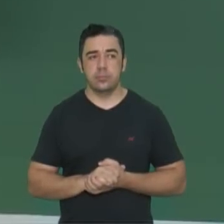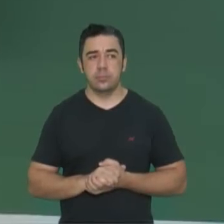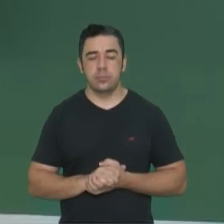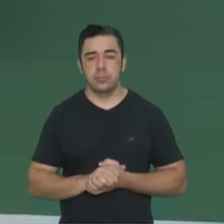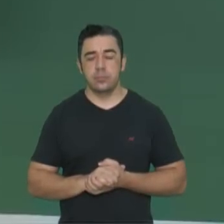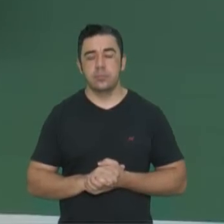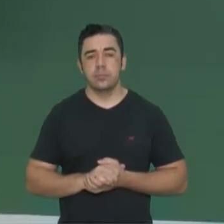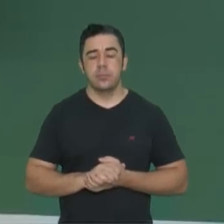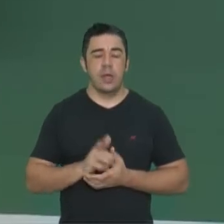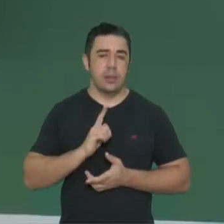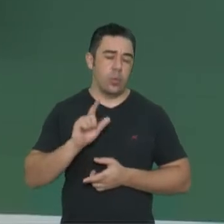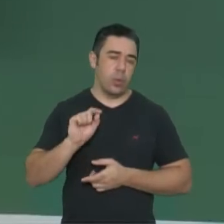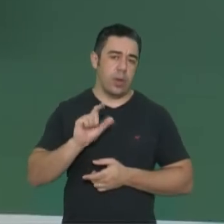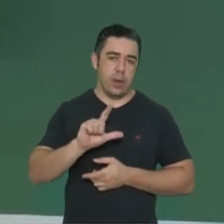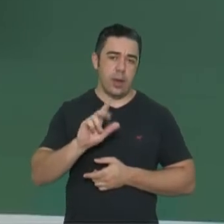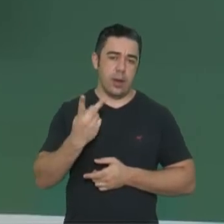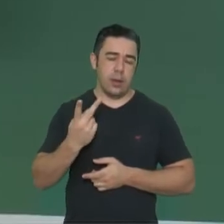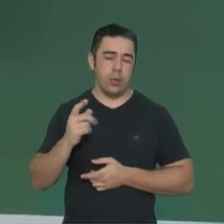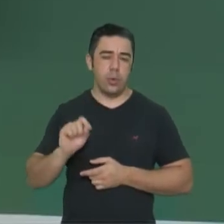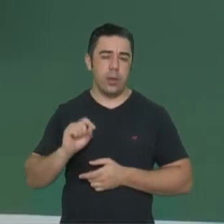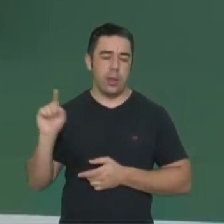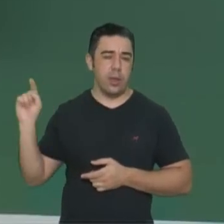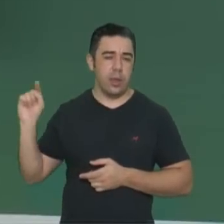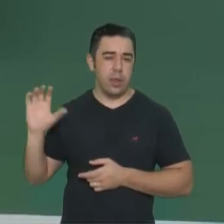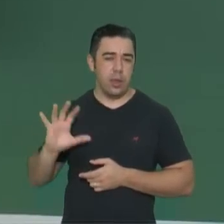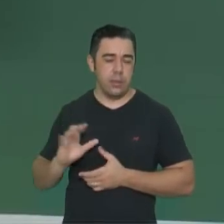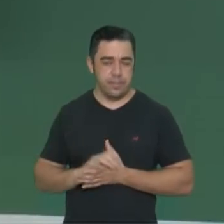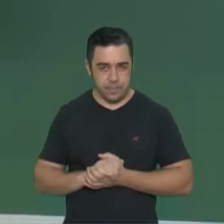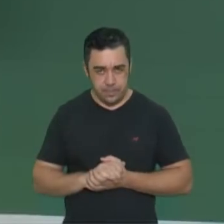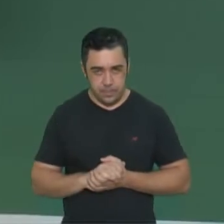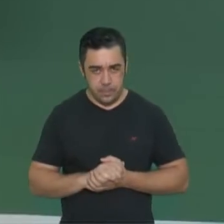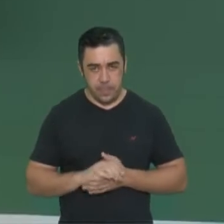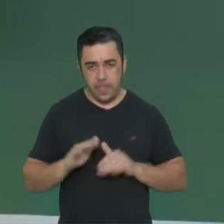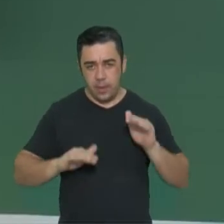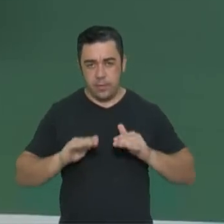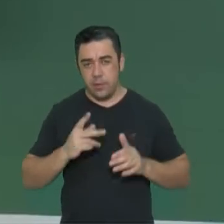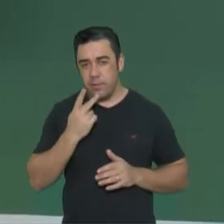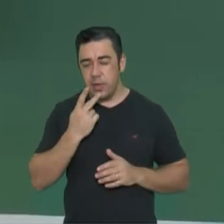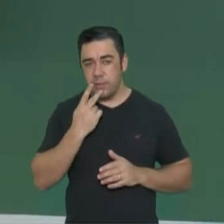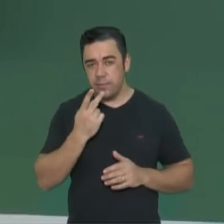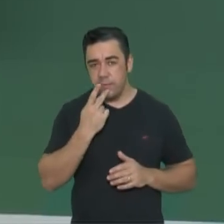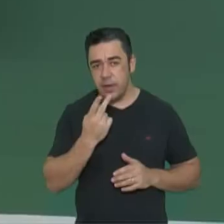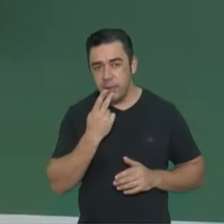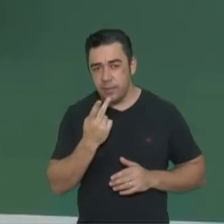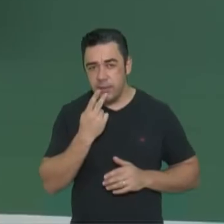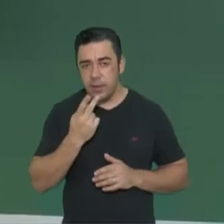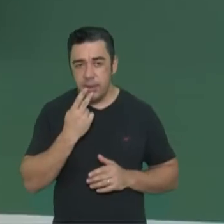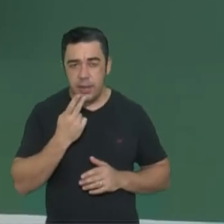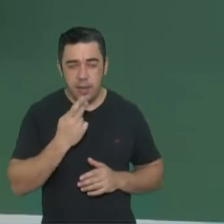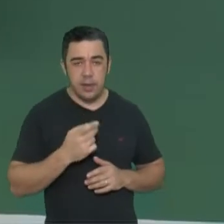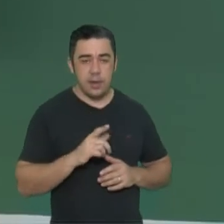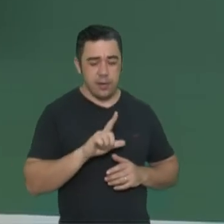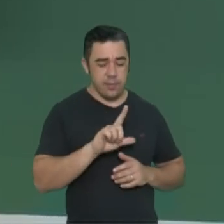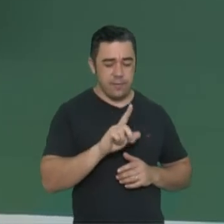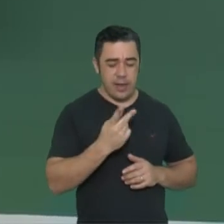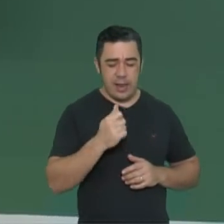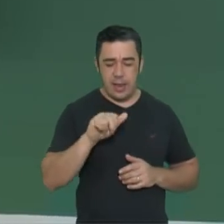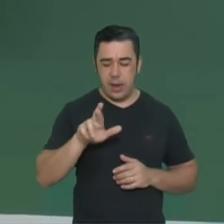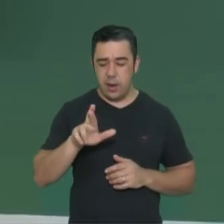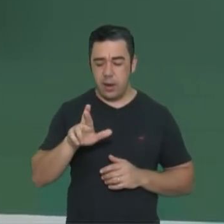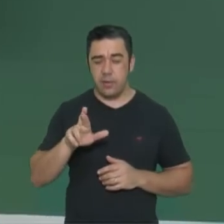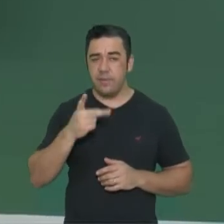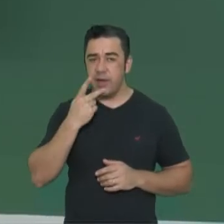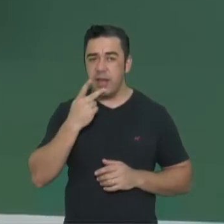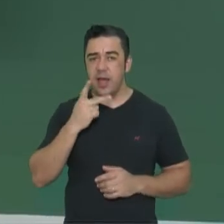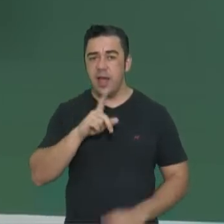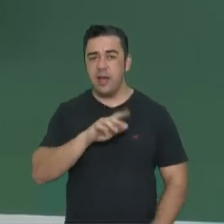Ó, iotização do LH. O que é a iotização do LH? Nós falamos, às vezes, em vez de falarmos falhar, a gente fala falhar.